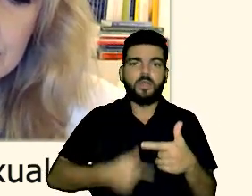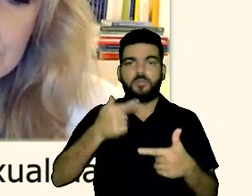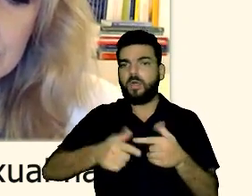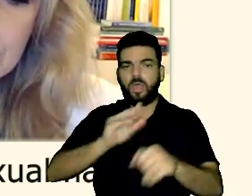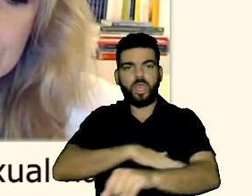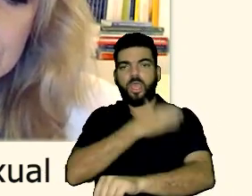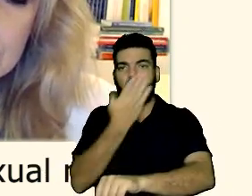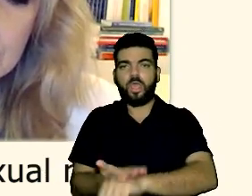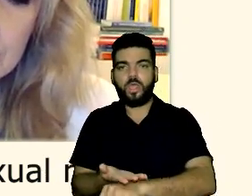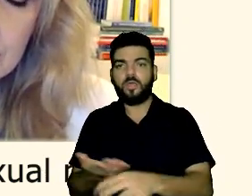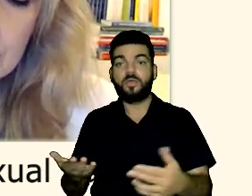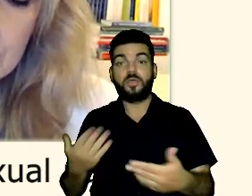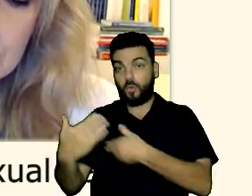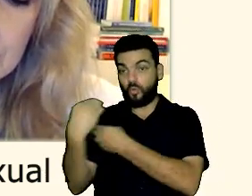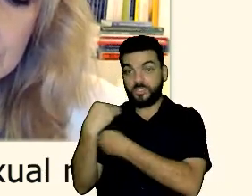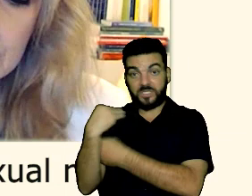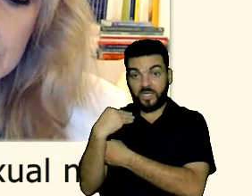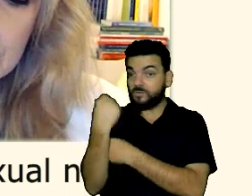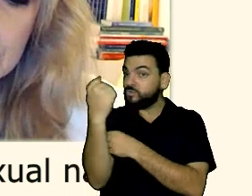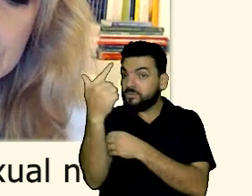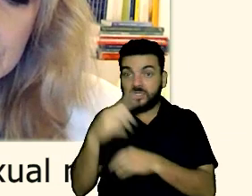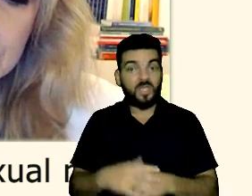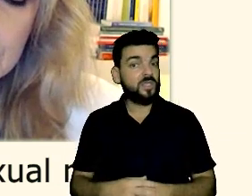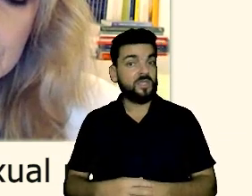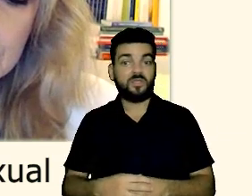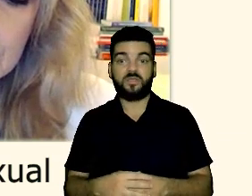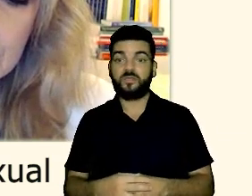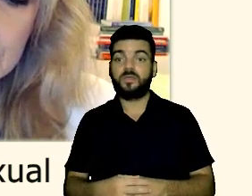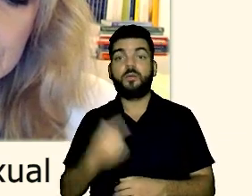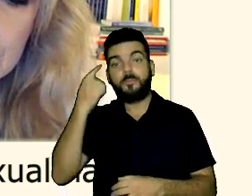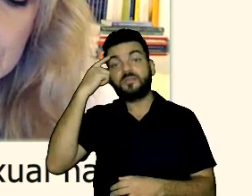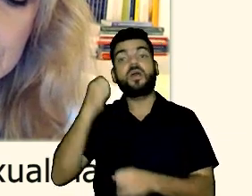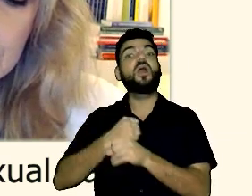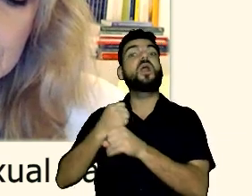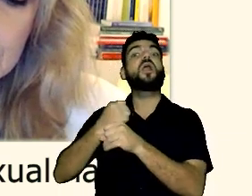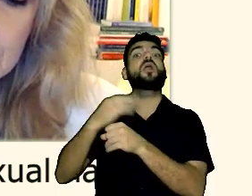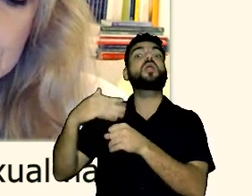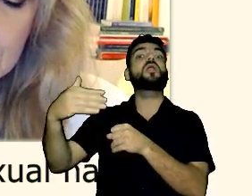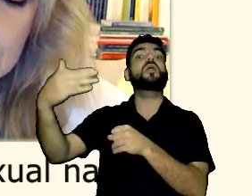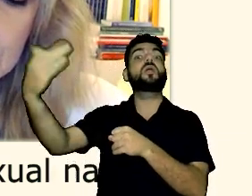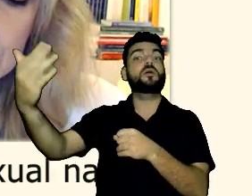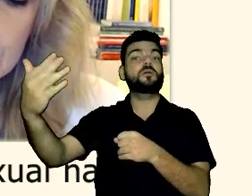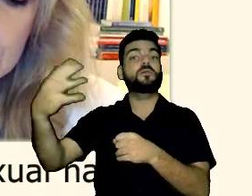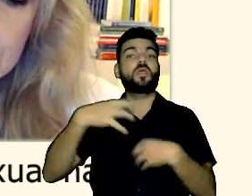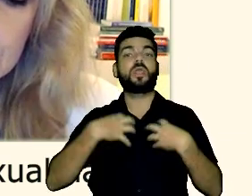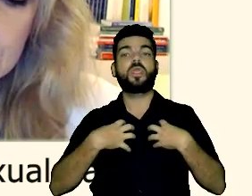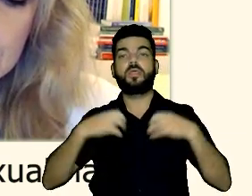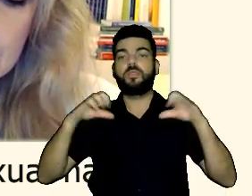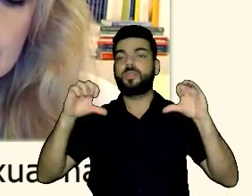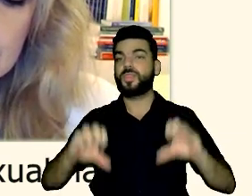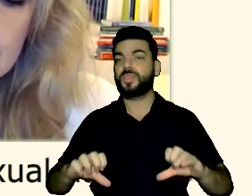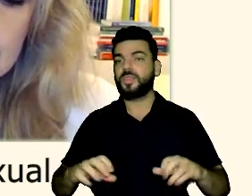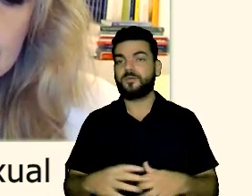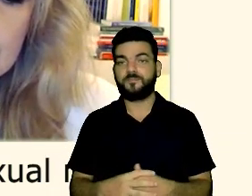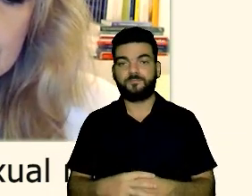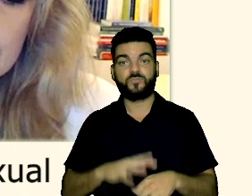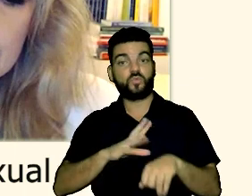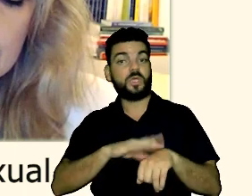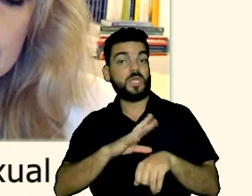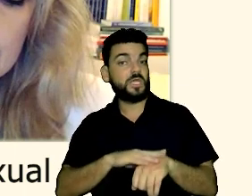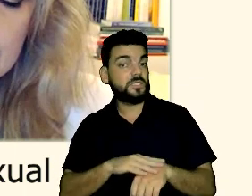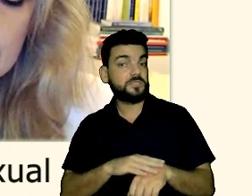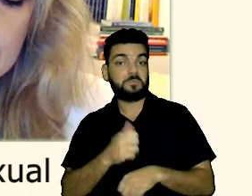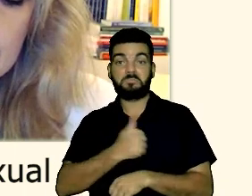a pessoa dela de lado, não se cuidando muito, e isso, a médio e a longo prazo, acaba levando a